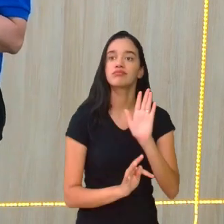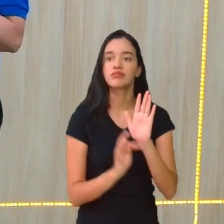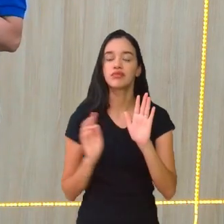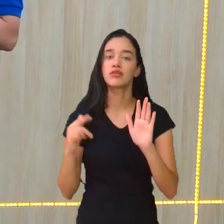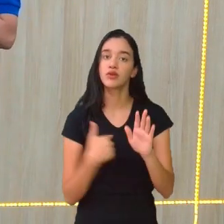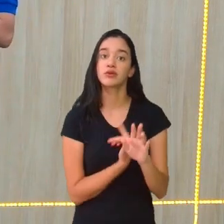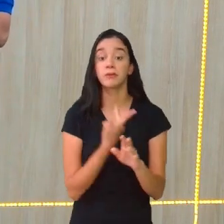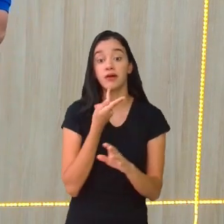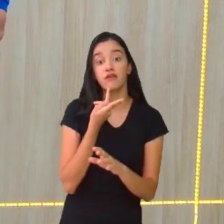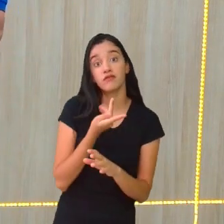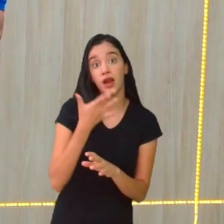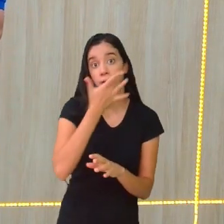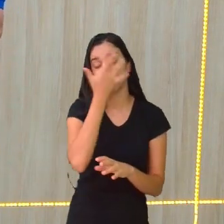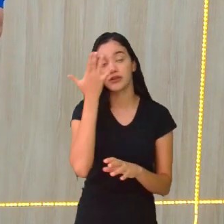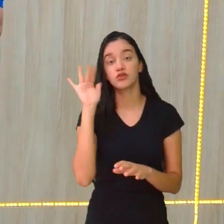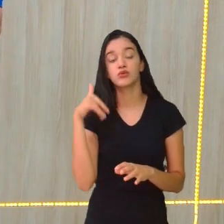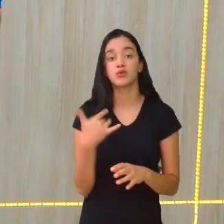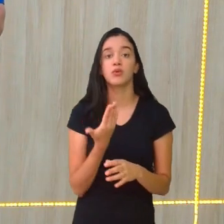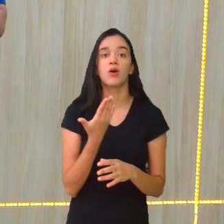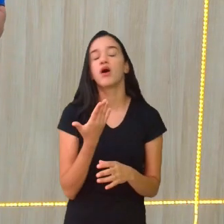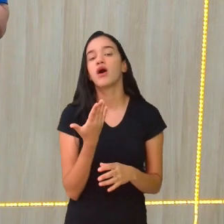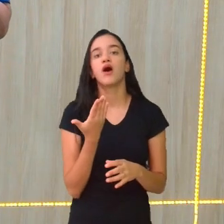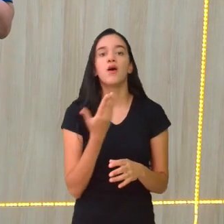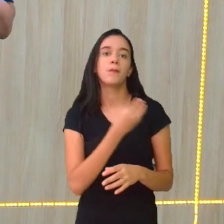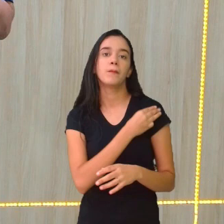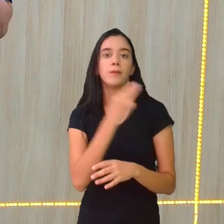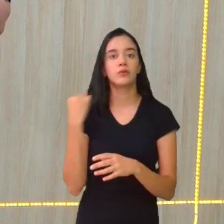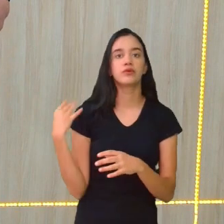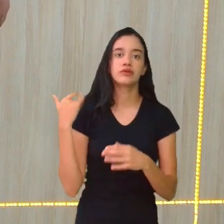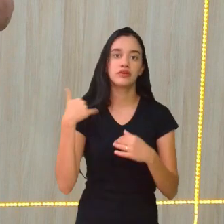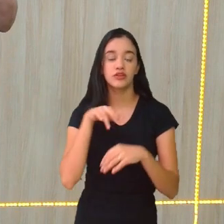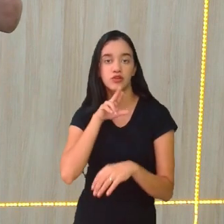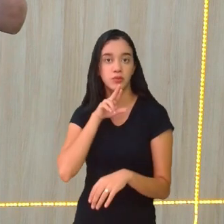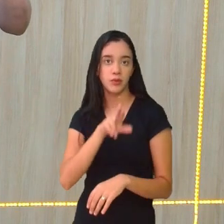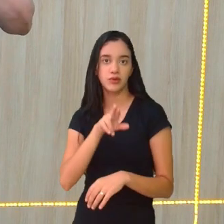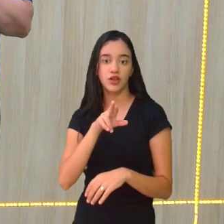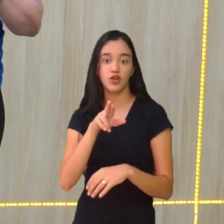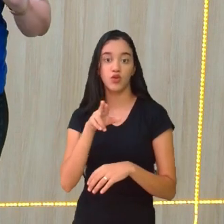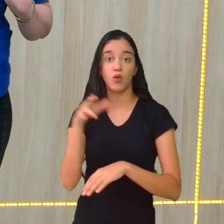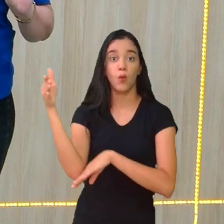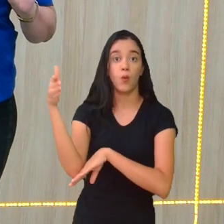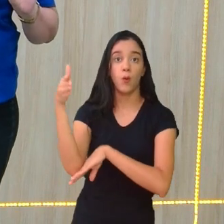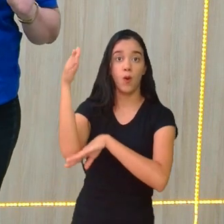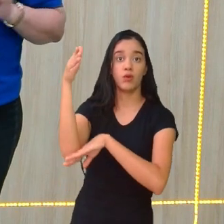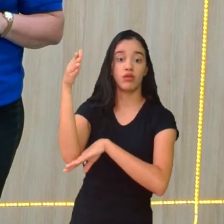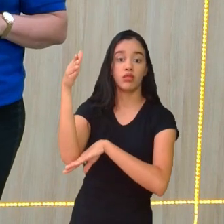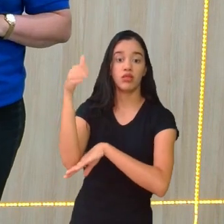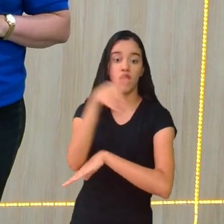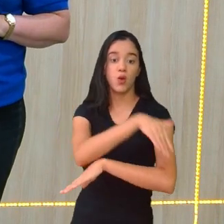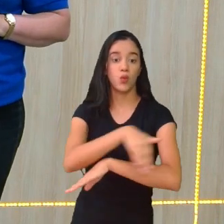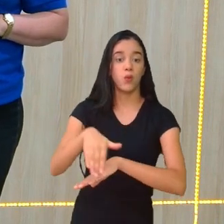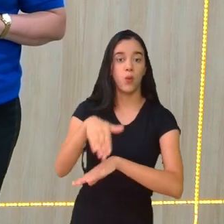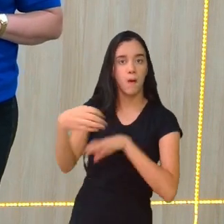é, um exemplo, não é? O motorista respondeu, o hotel fica na próxima rua. Ponto final.